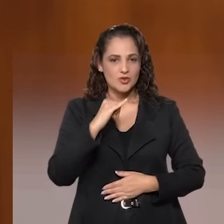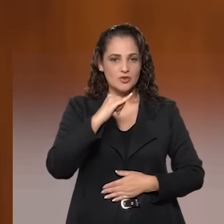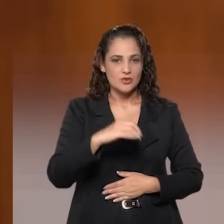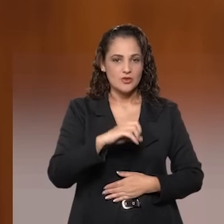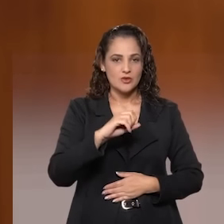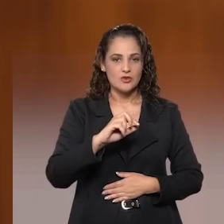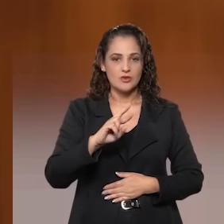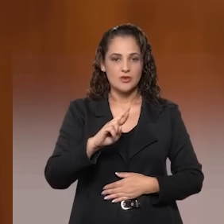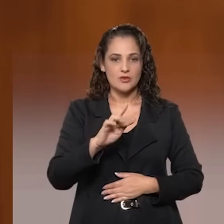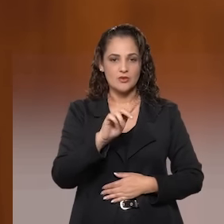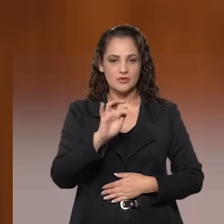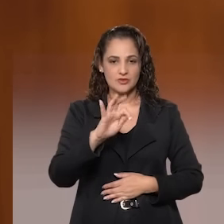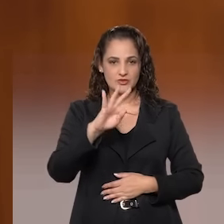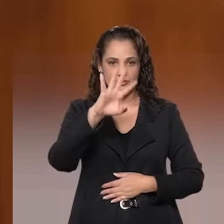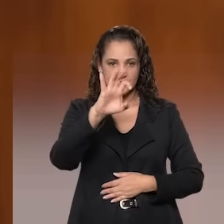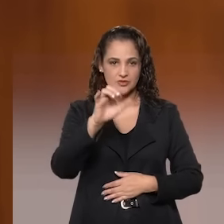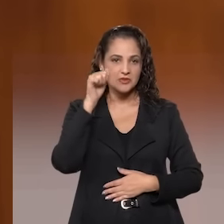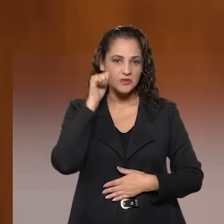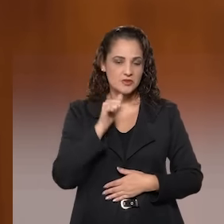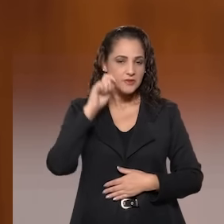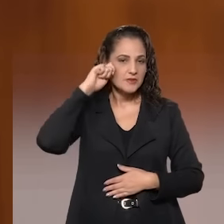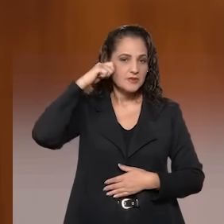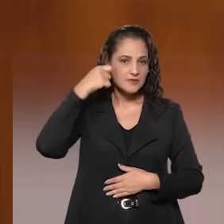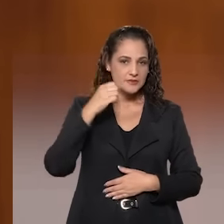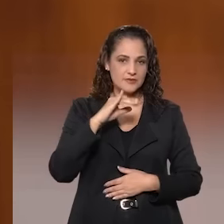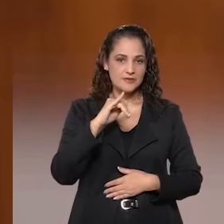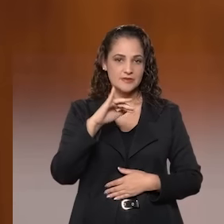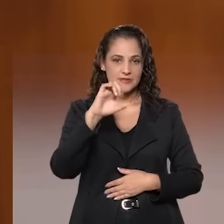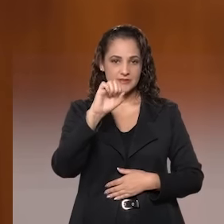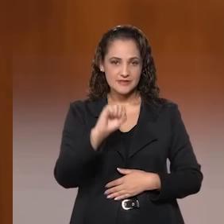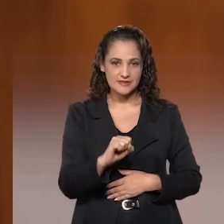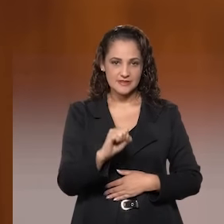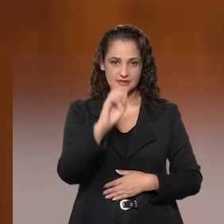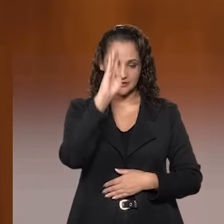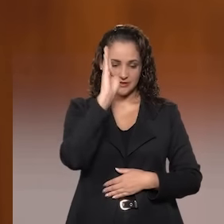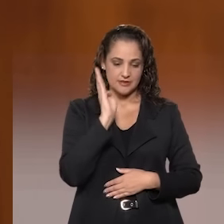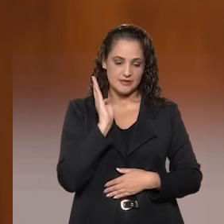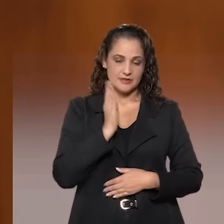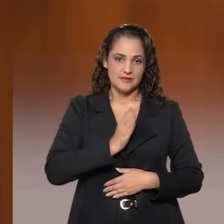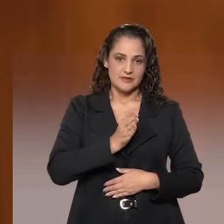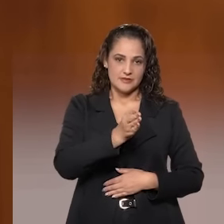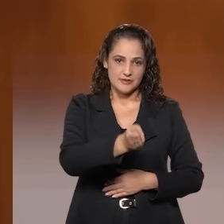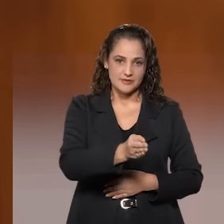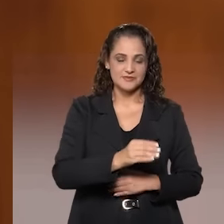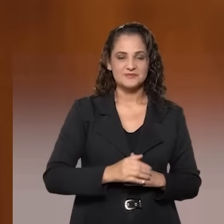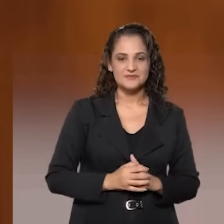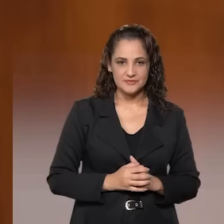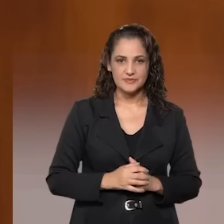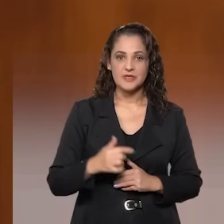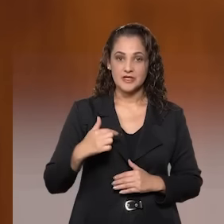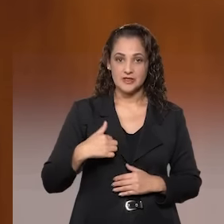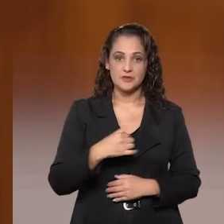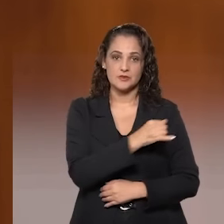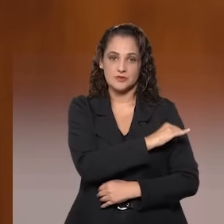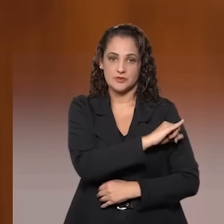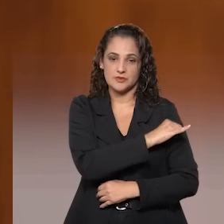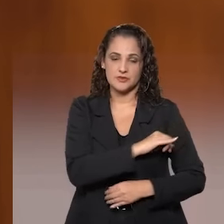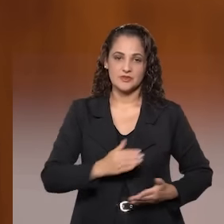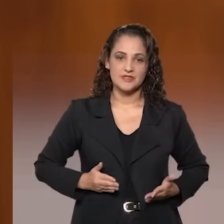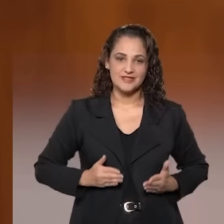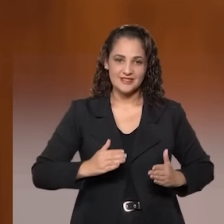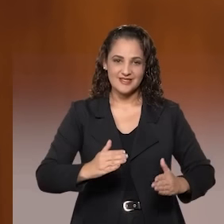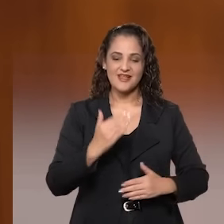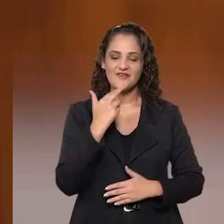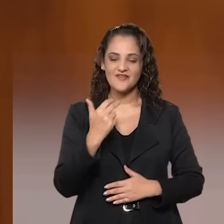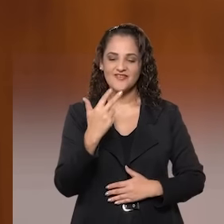é uma mulher preta S gênero peros preciso dizer que sou carioca por causa do meu